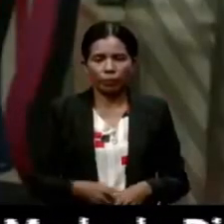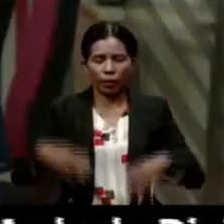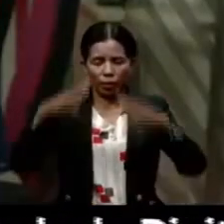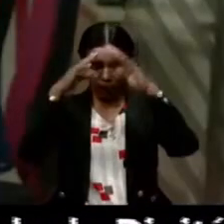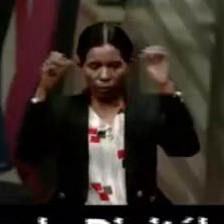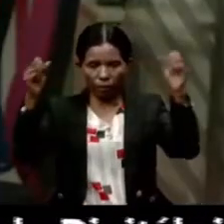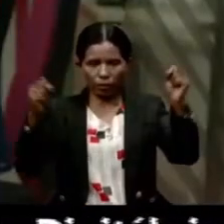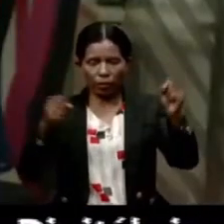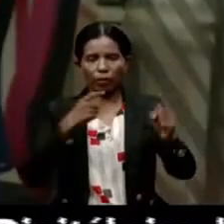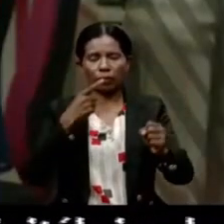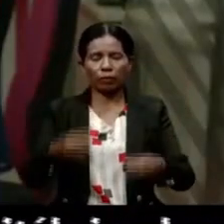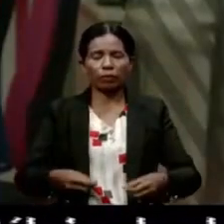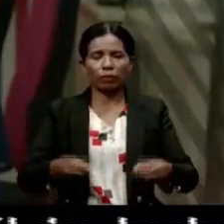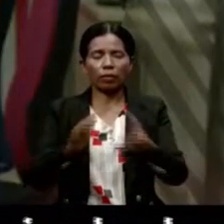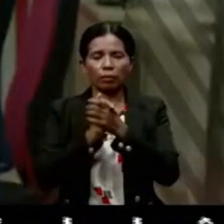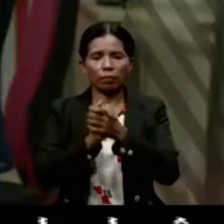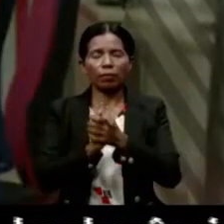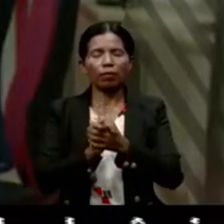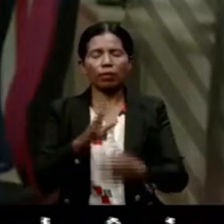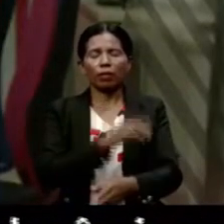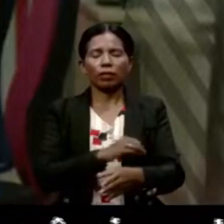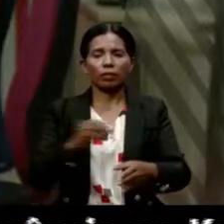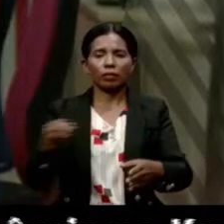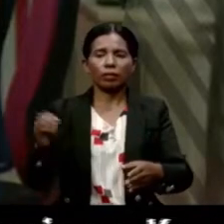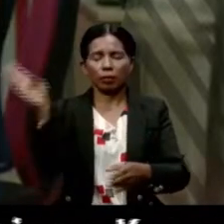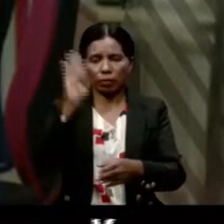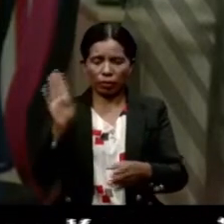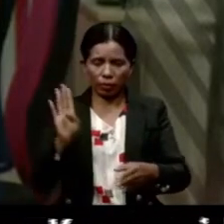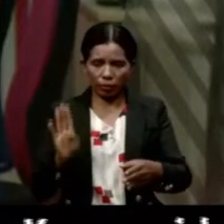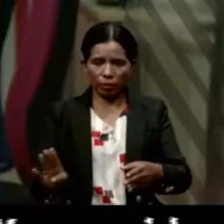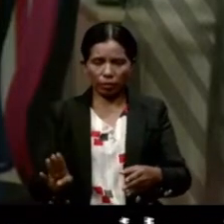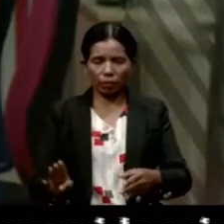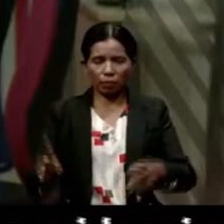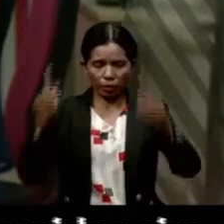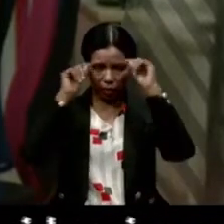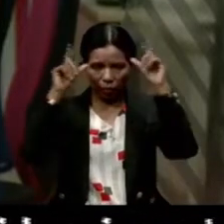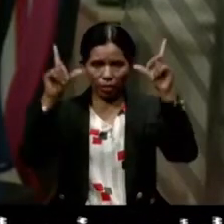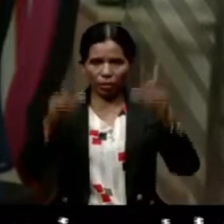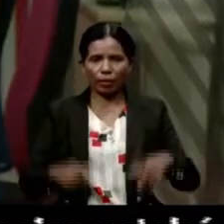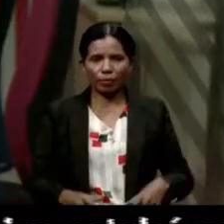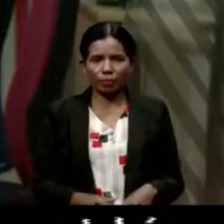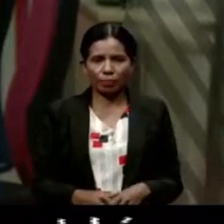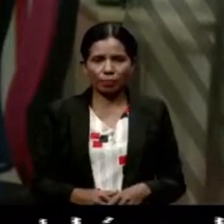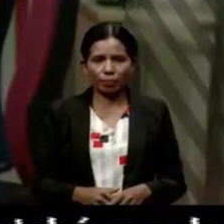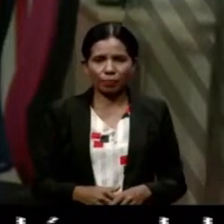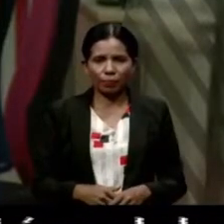Presidente Repubblica condecora Ambassador Brasil con medaglia Ordem Honorifica Timor-Leste.